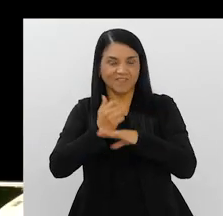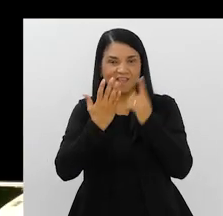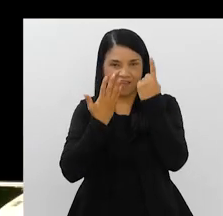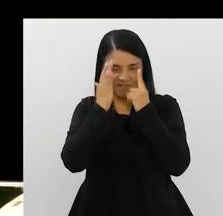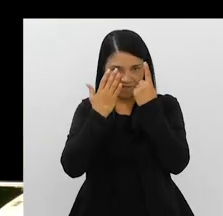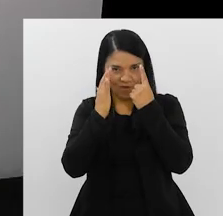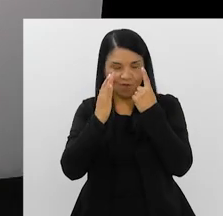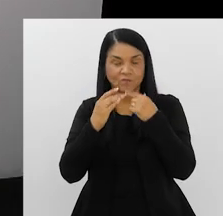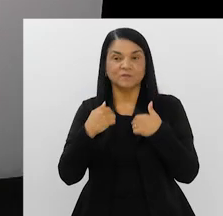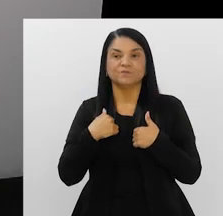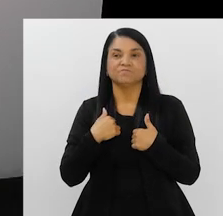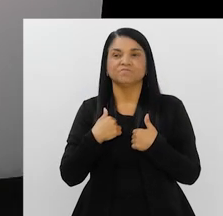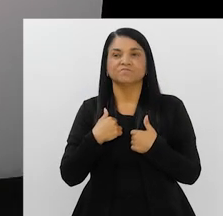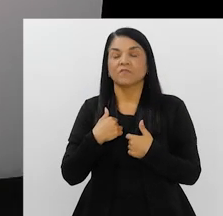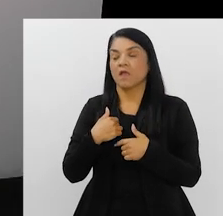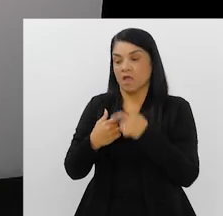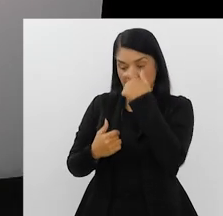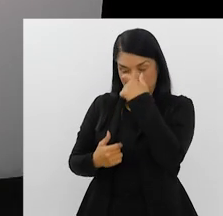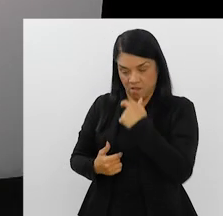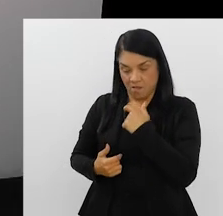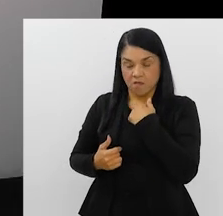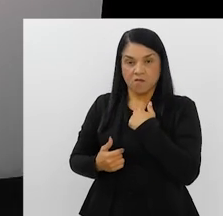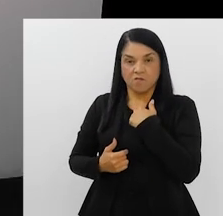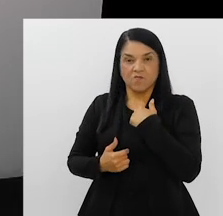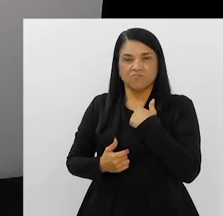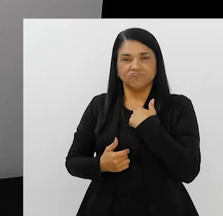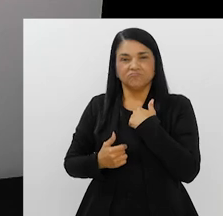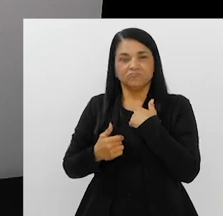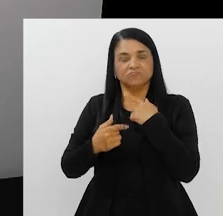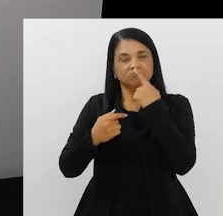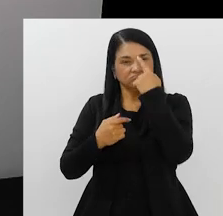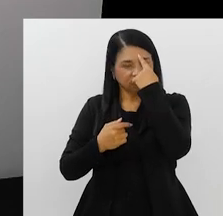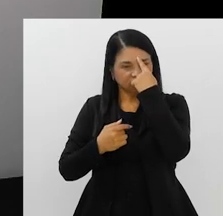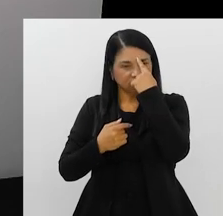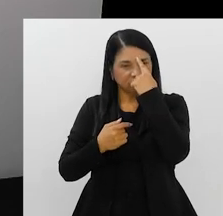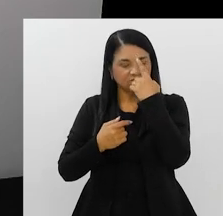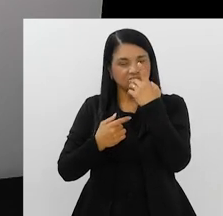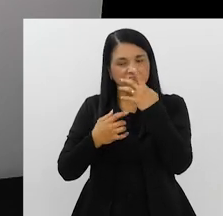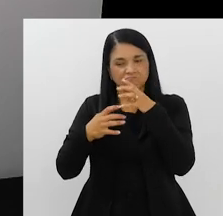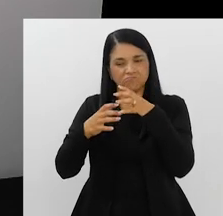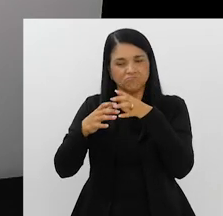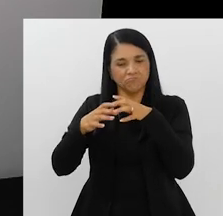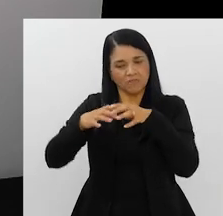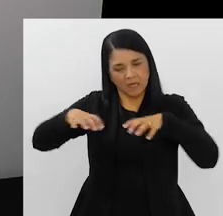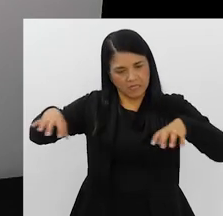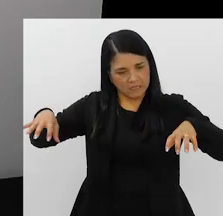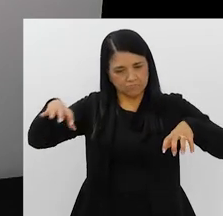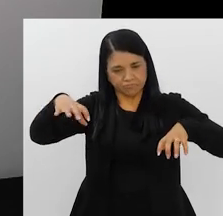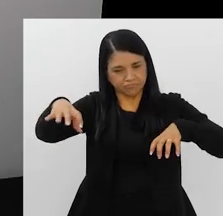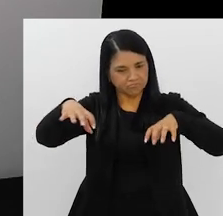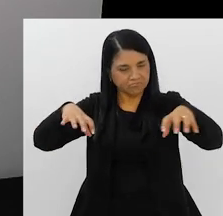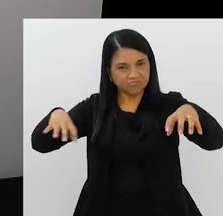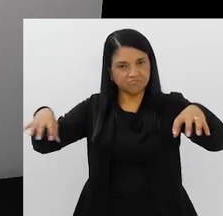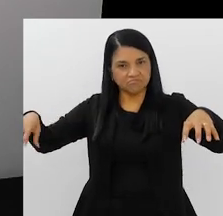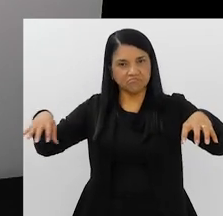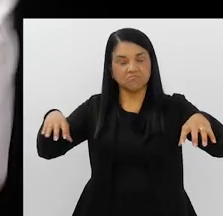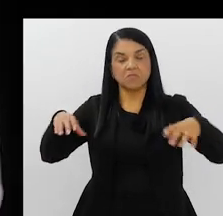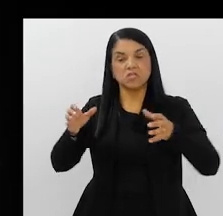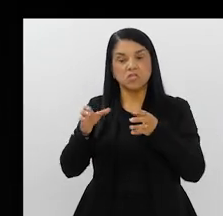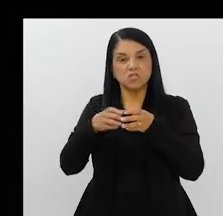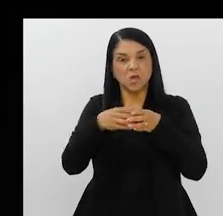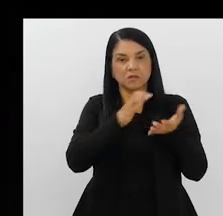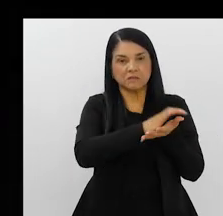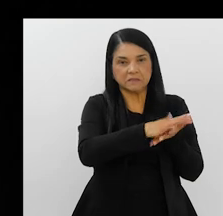Mas eu acho que assim, quando nós tínhamos esse isolamento natural, né, que era cada barracão,